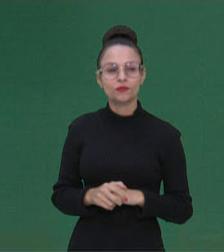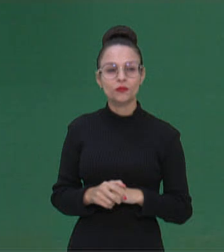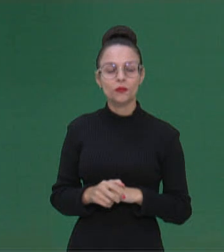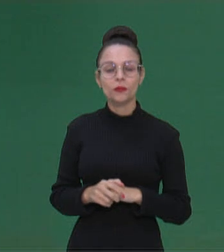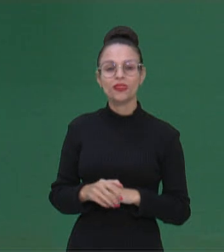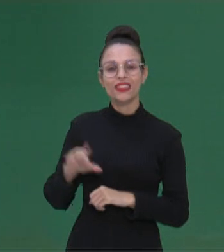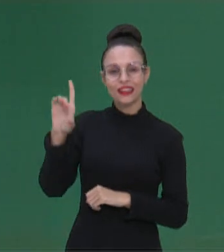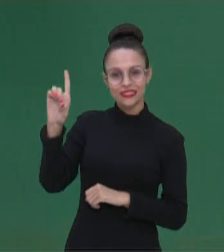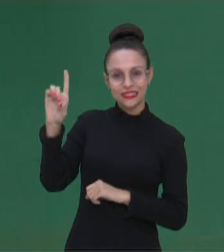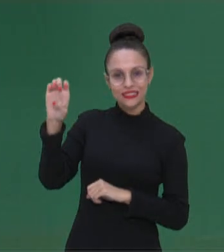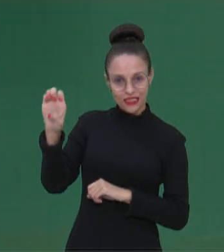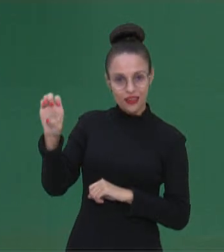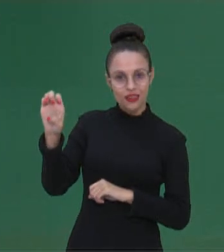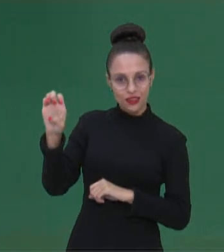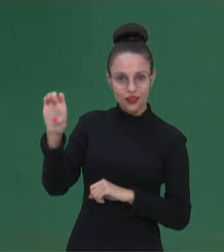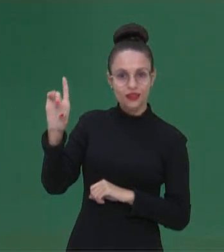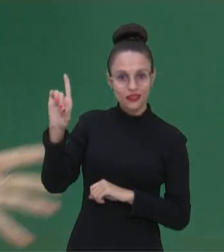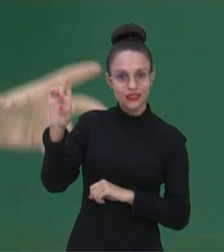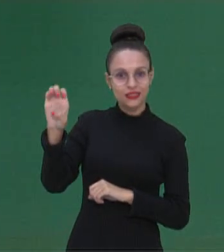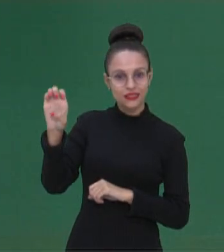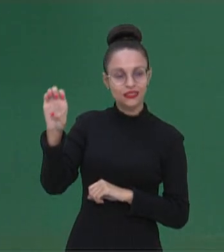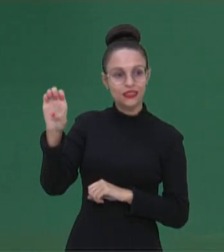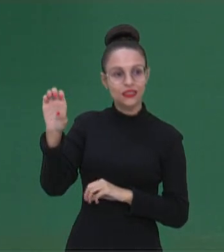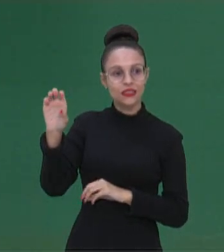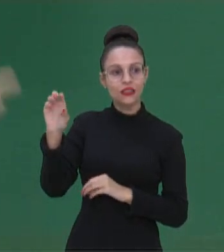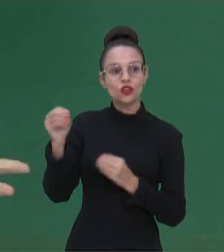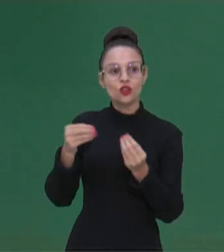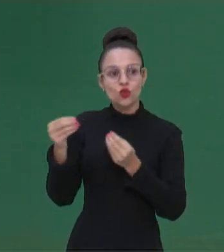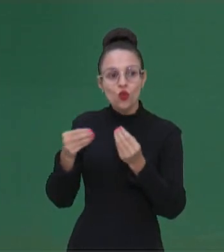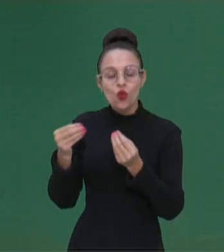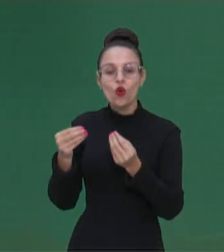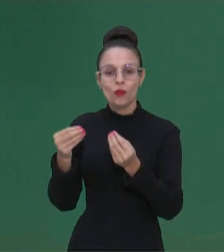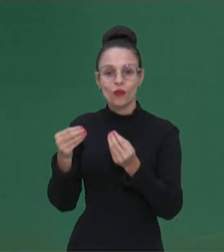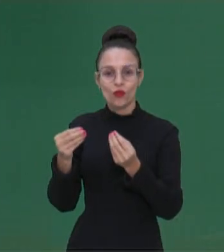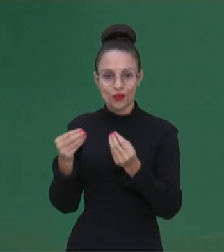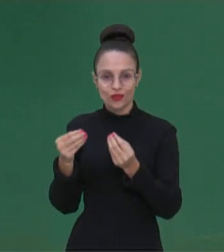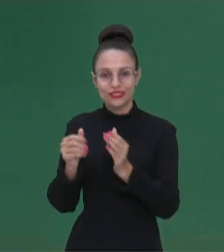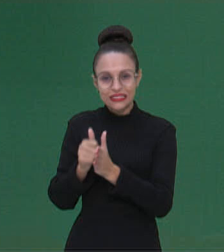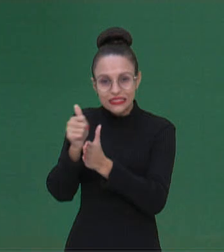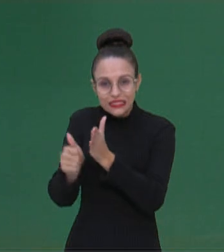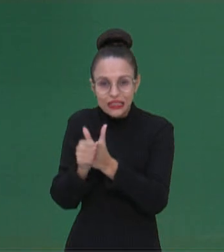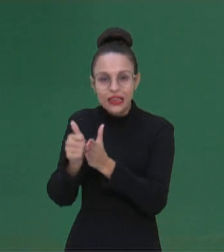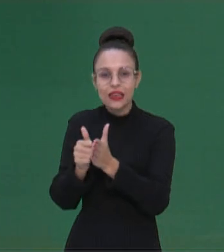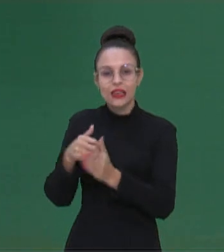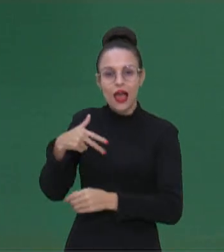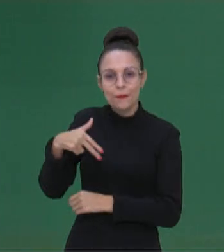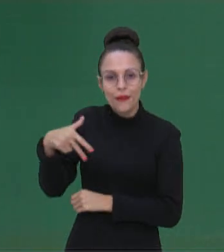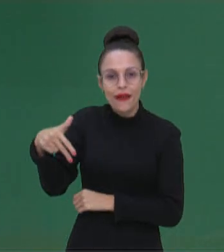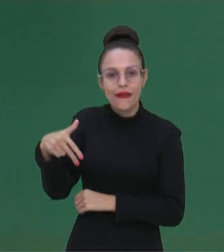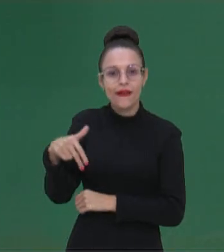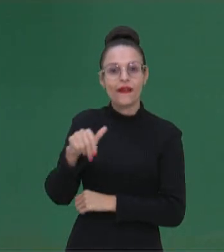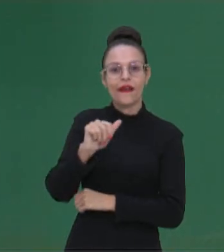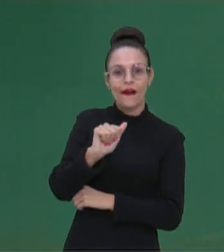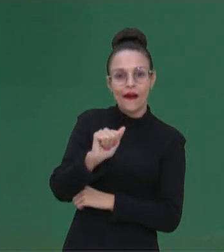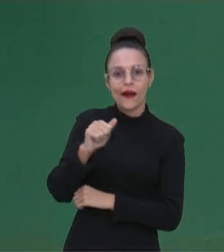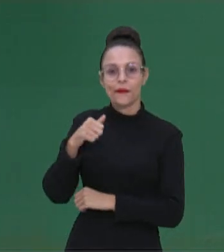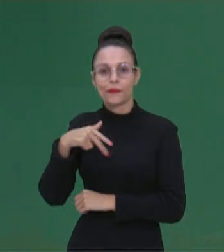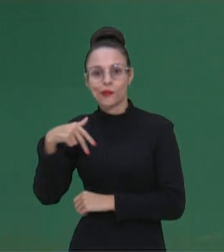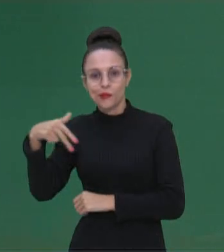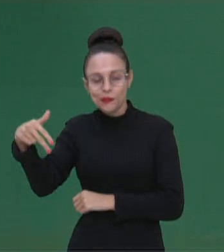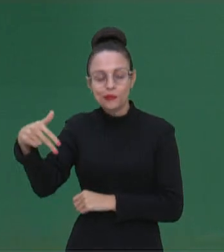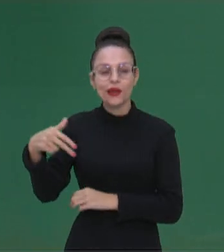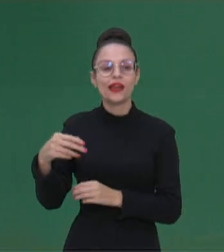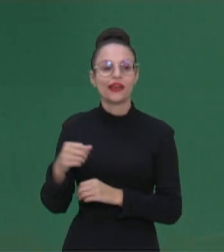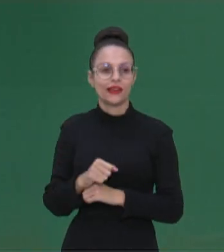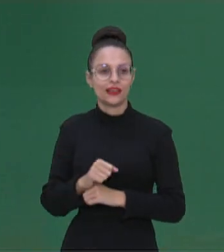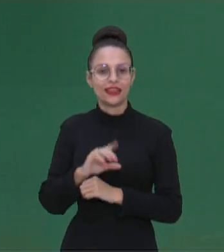Europa de trem, a pé, de bicicleta. Então, aquele a do a pé, o de do